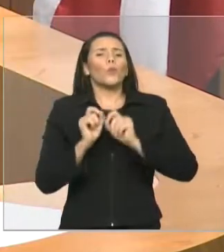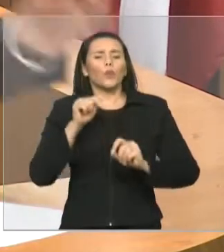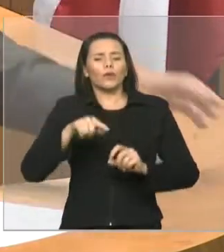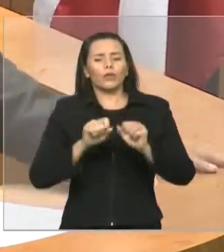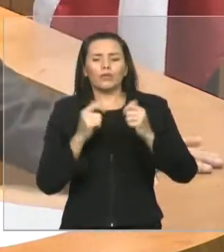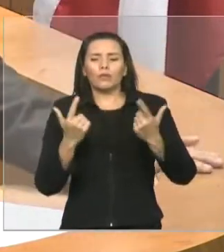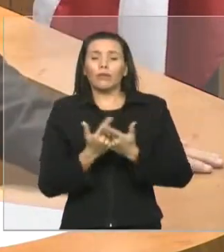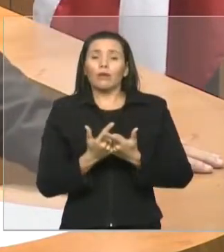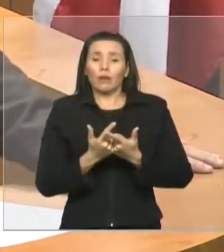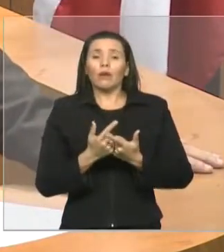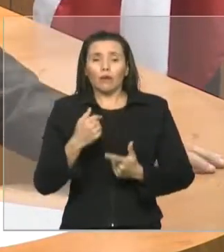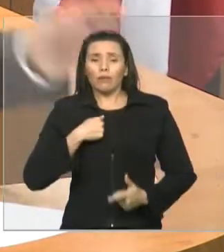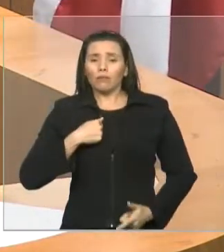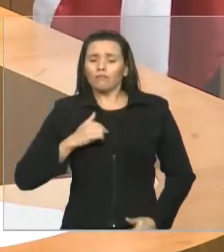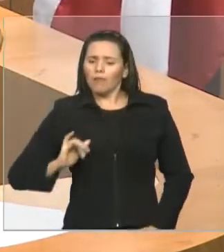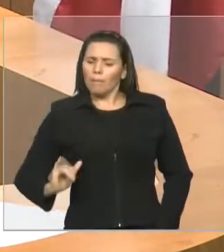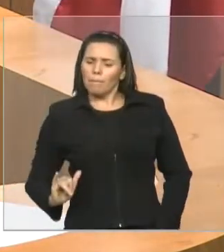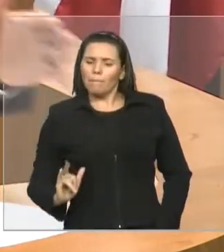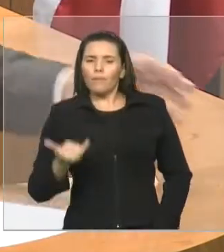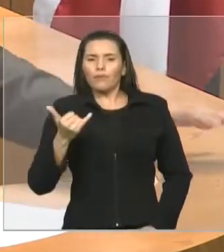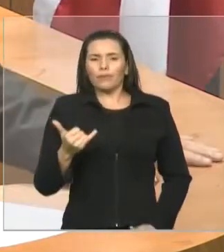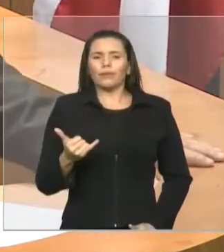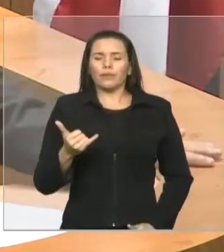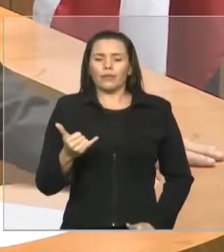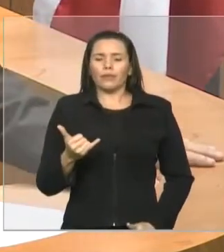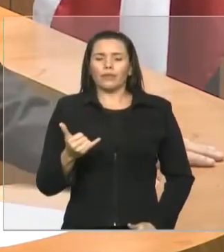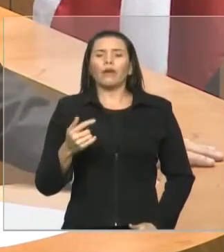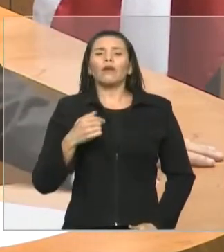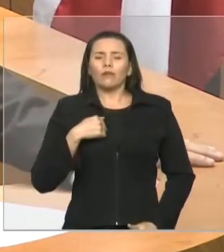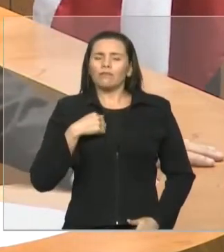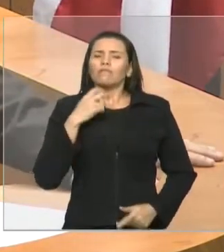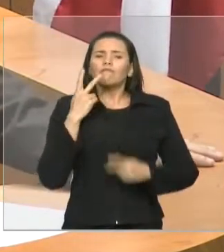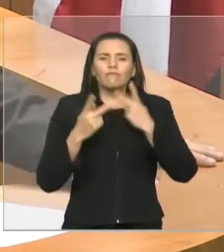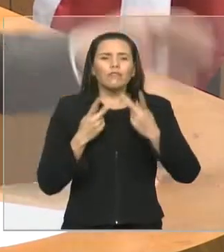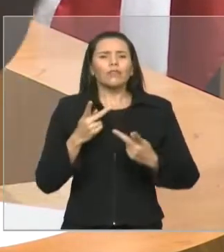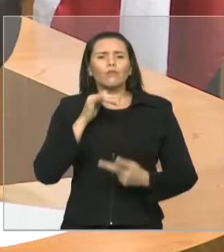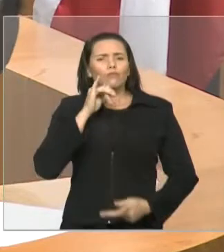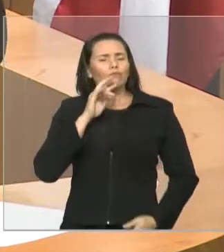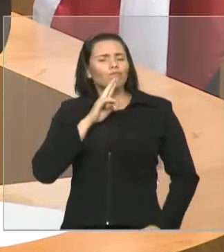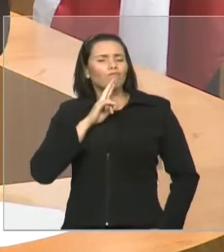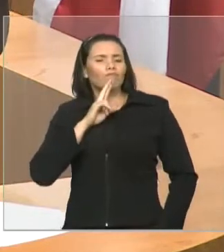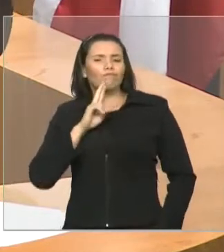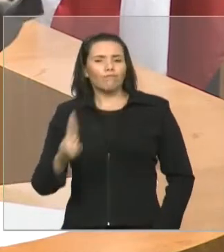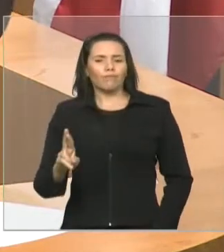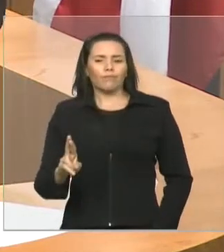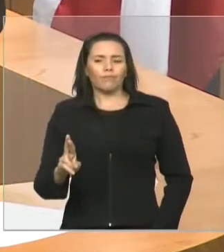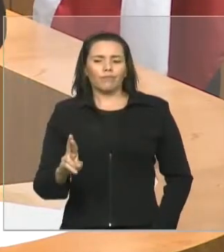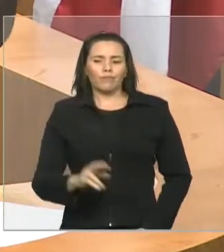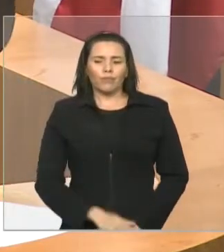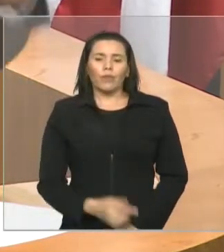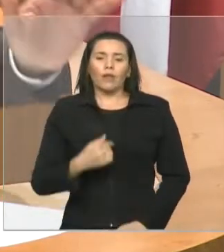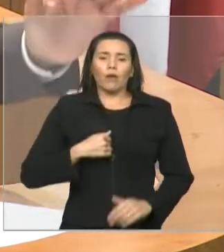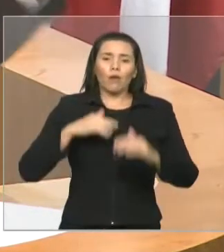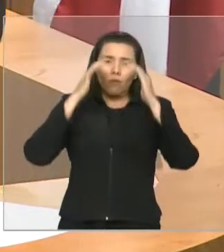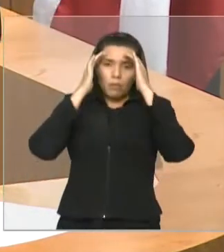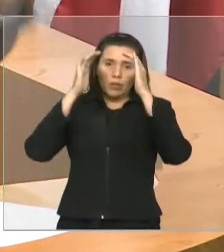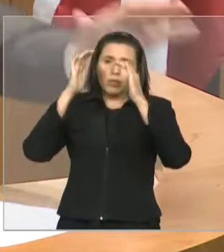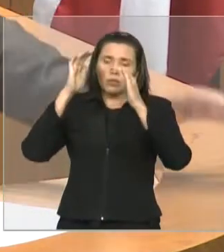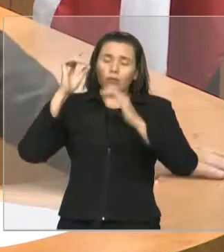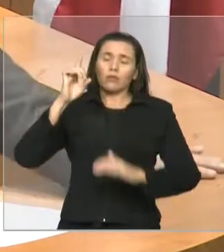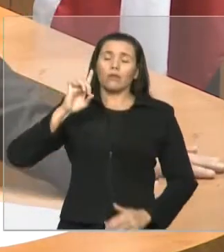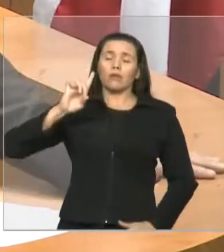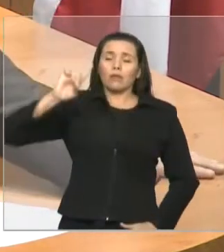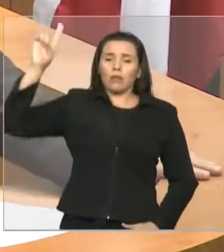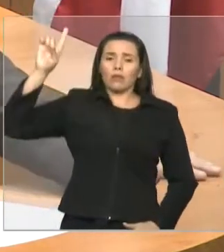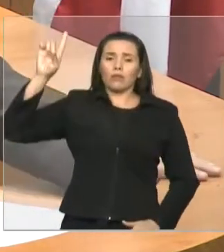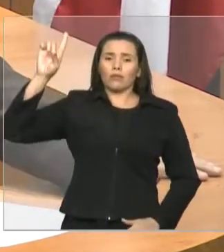eu tive a oportunidade, pastor Cavalcante, de dizer a quem eu estava a serviço. Rei dos reis, Senhor dos exércitos,